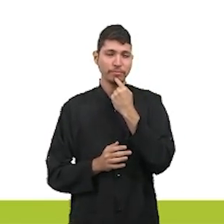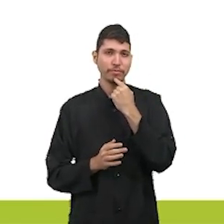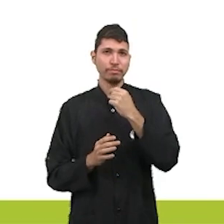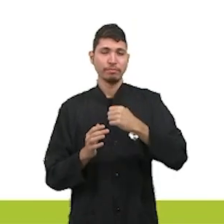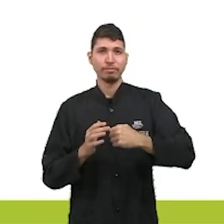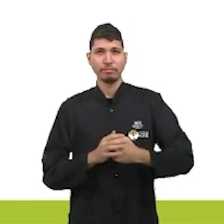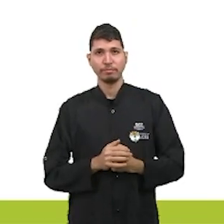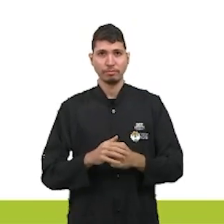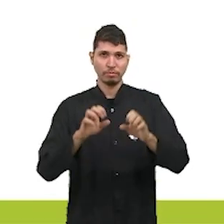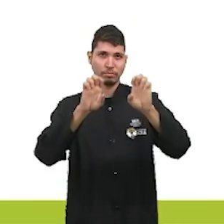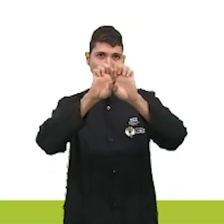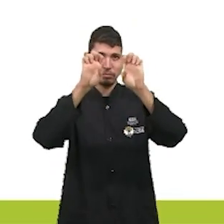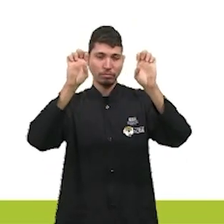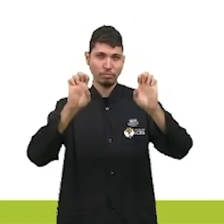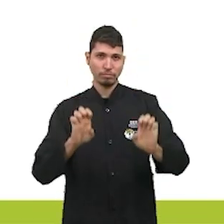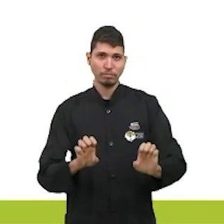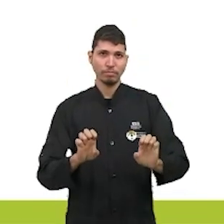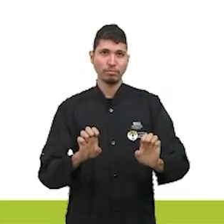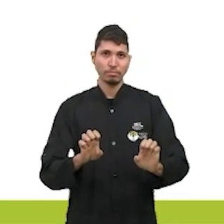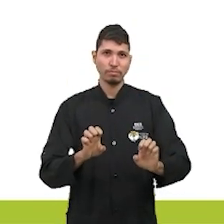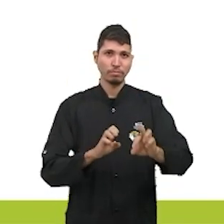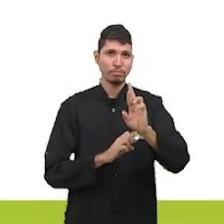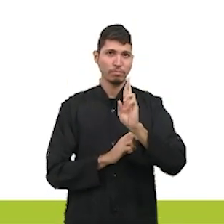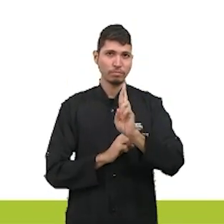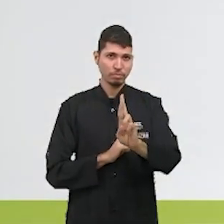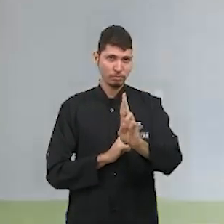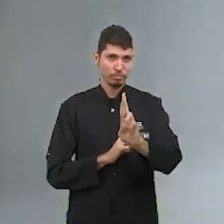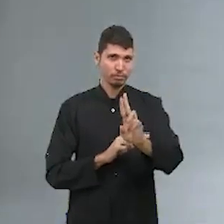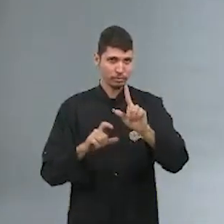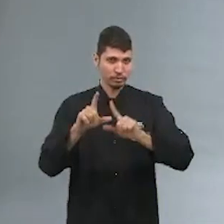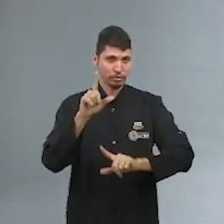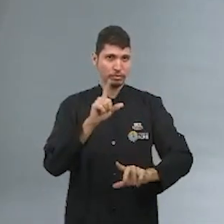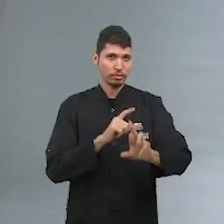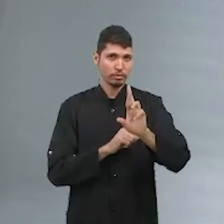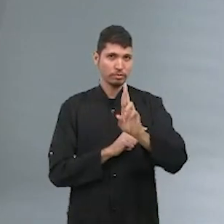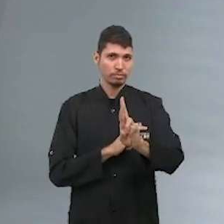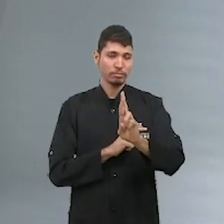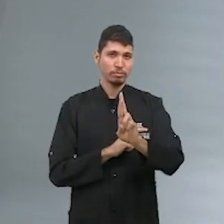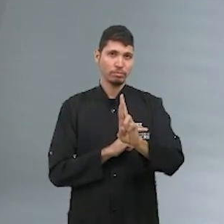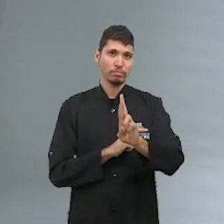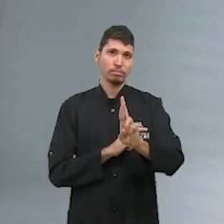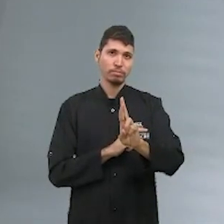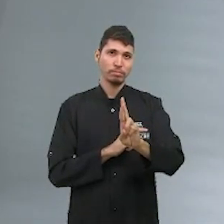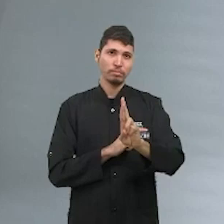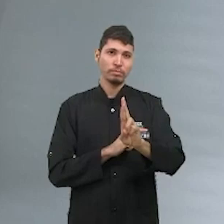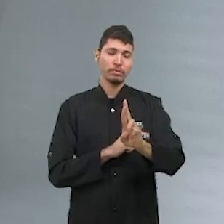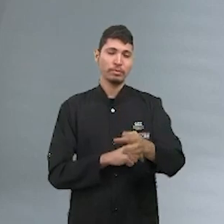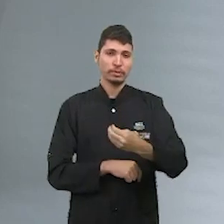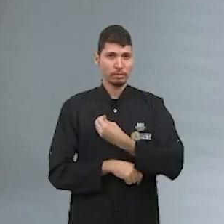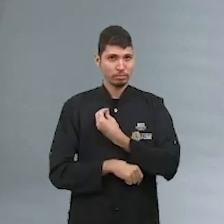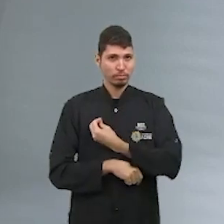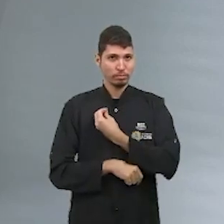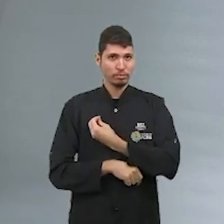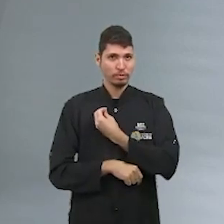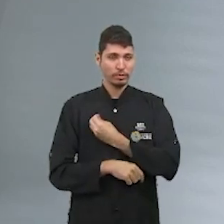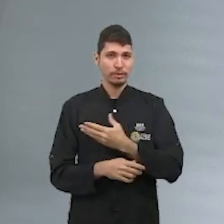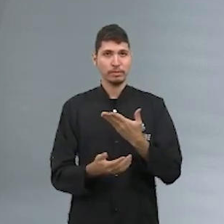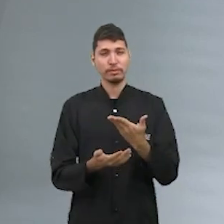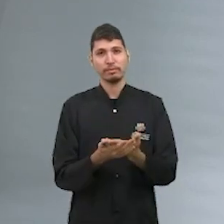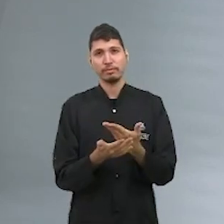representação esquemática, está representado pelo R, tá? Então, o resistor aí vai estar bem presente aqui nas nossas aulas,